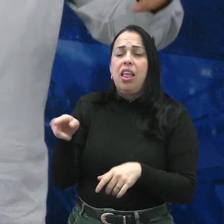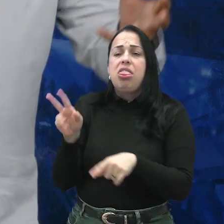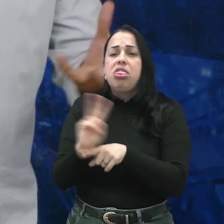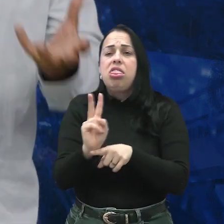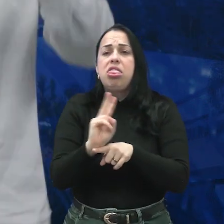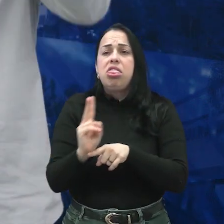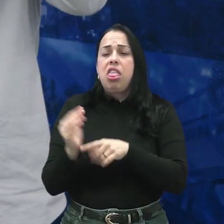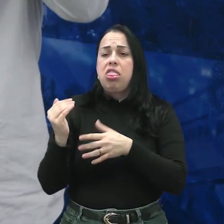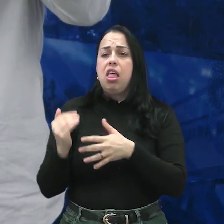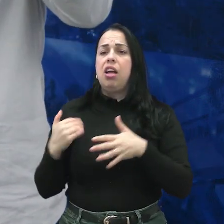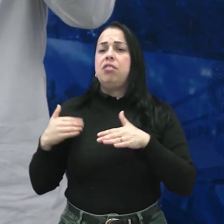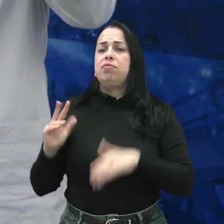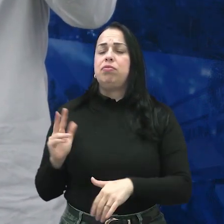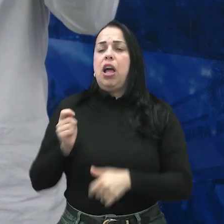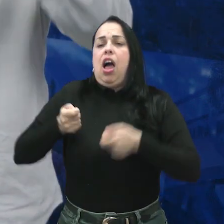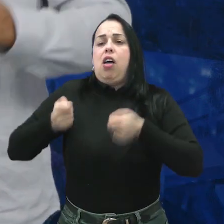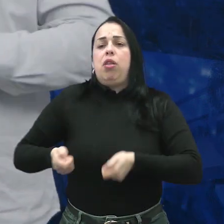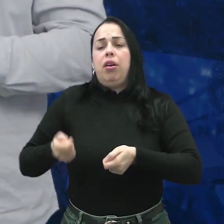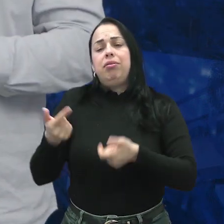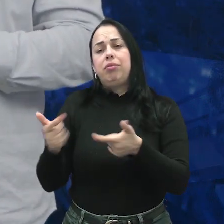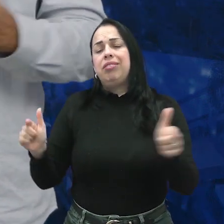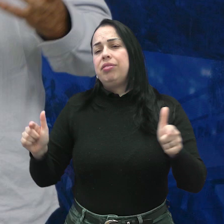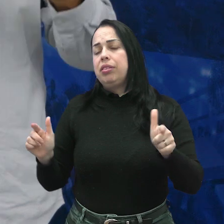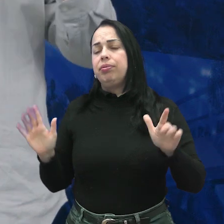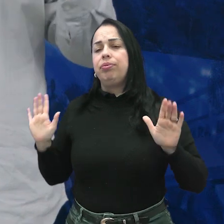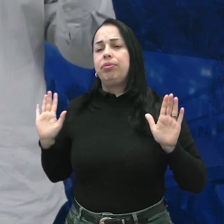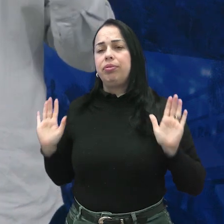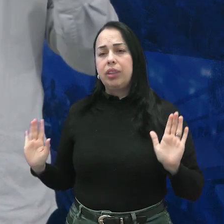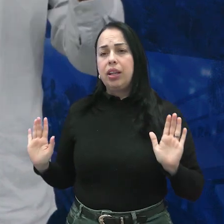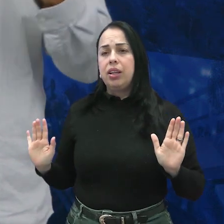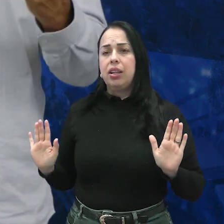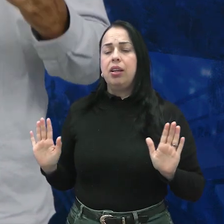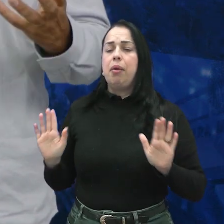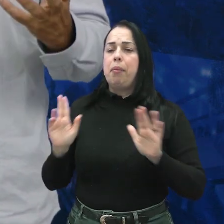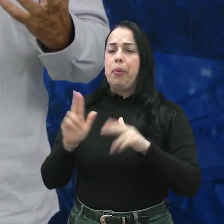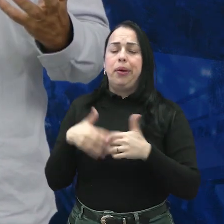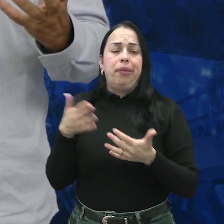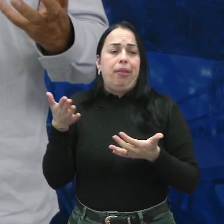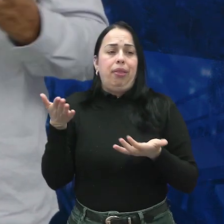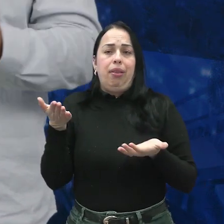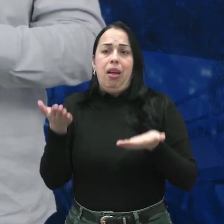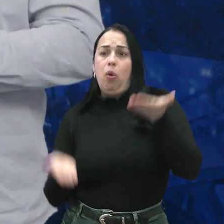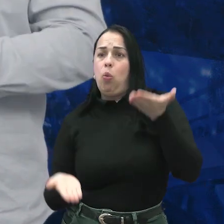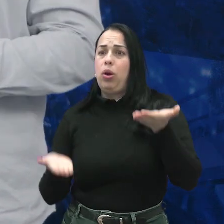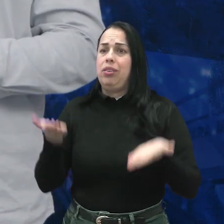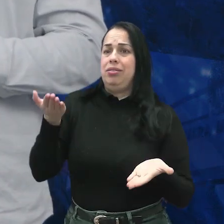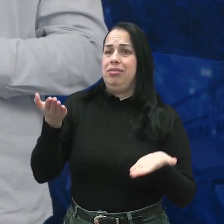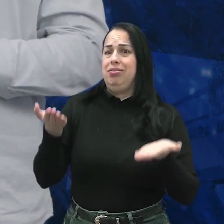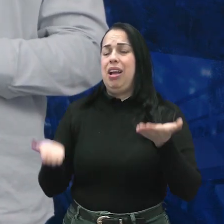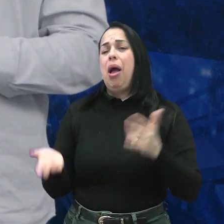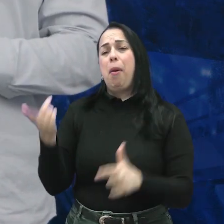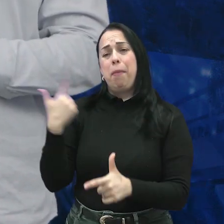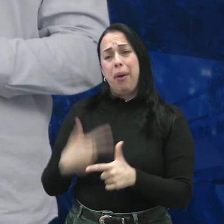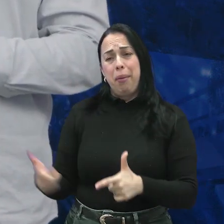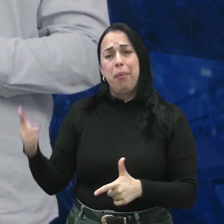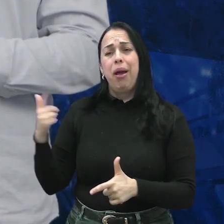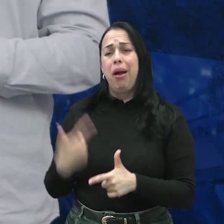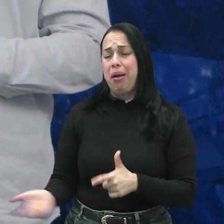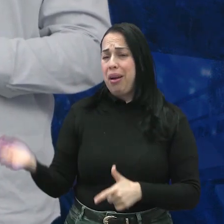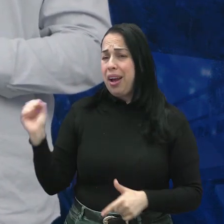e o setor privado cresce. Esse desequilíbrio traz um problema